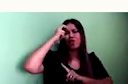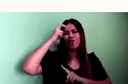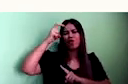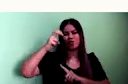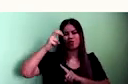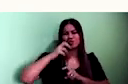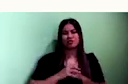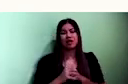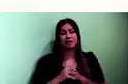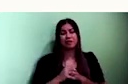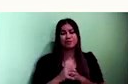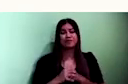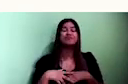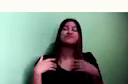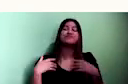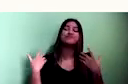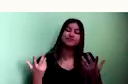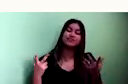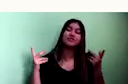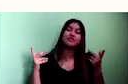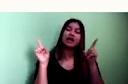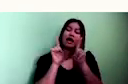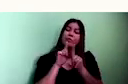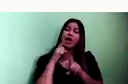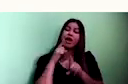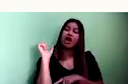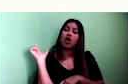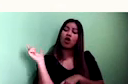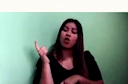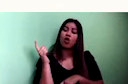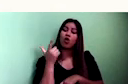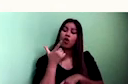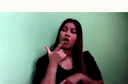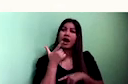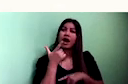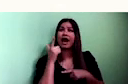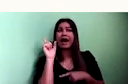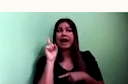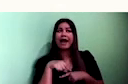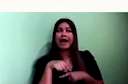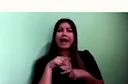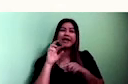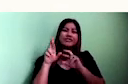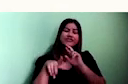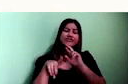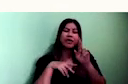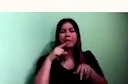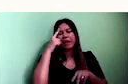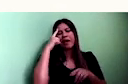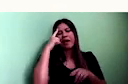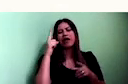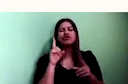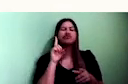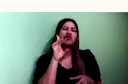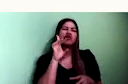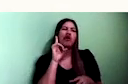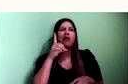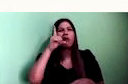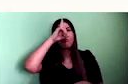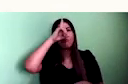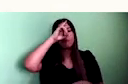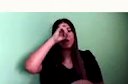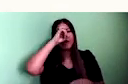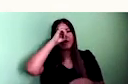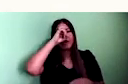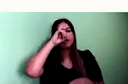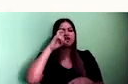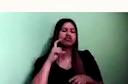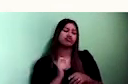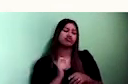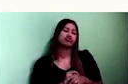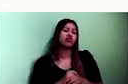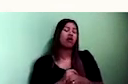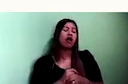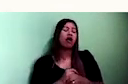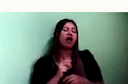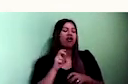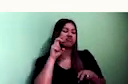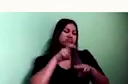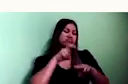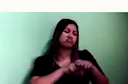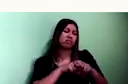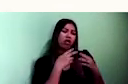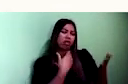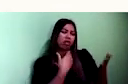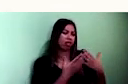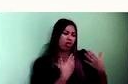que trazem uma opção mais diferenciada do que apenas aquela consulta que você entra 15 minutos e sai com uma receita,